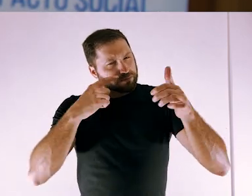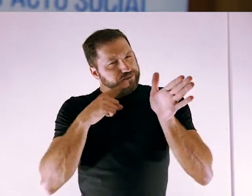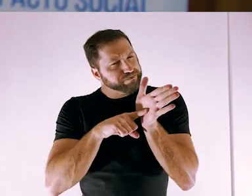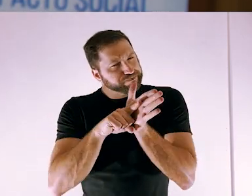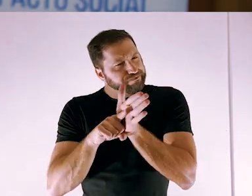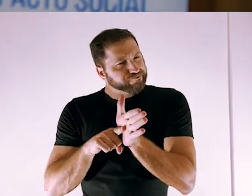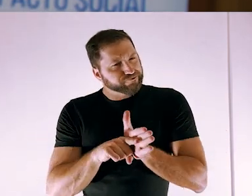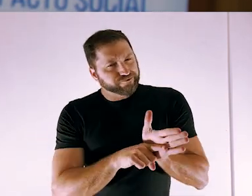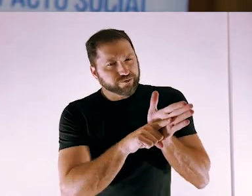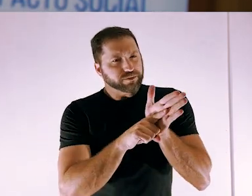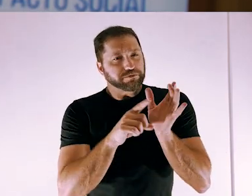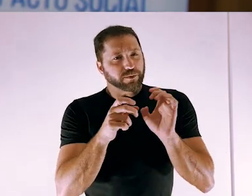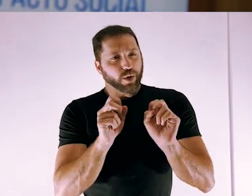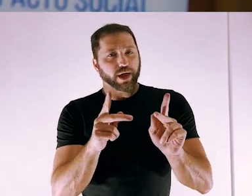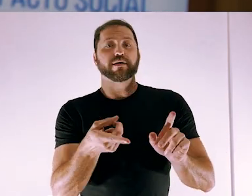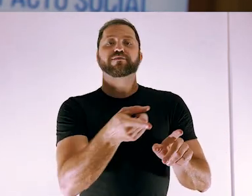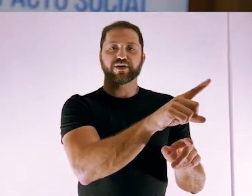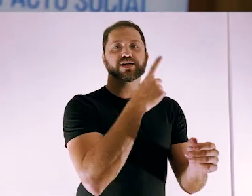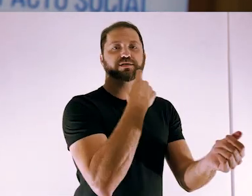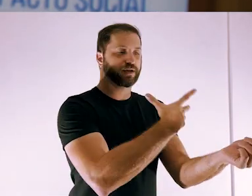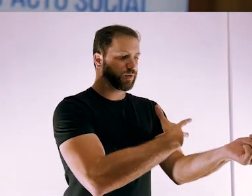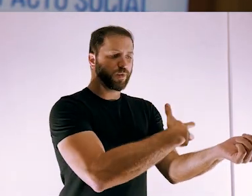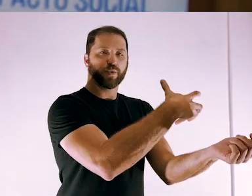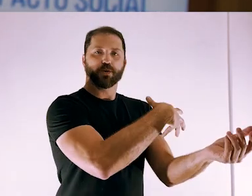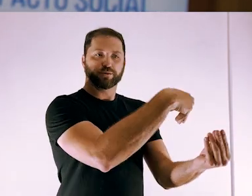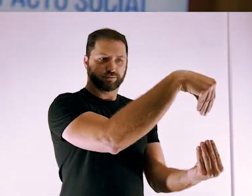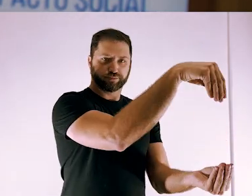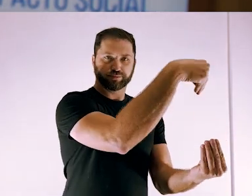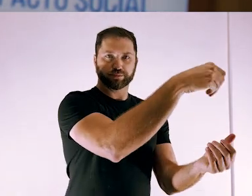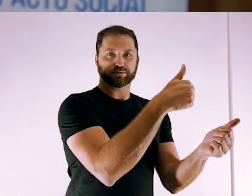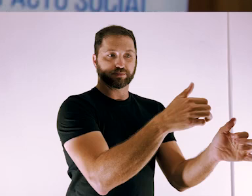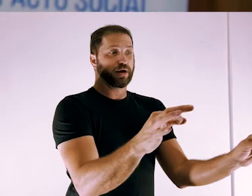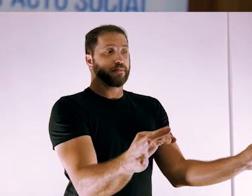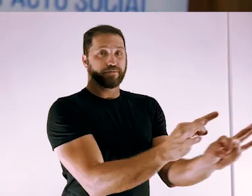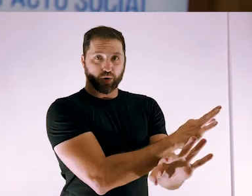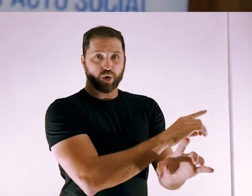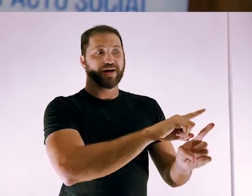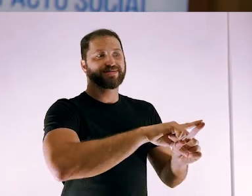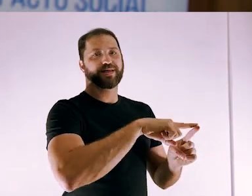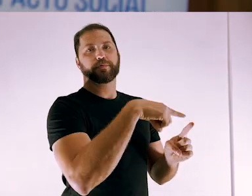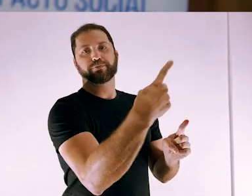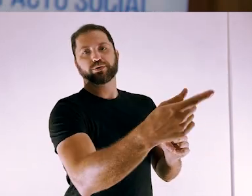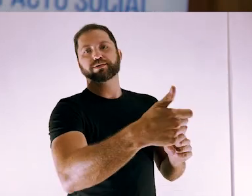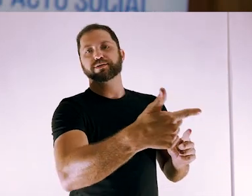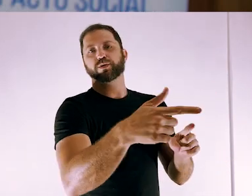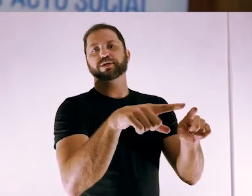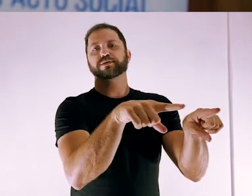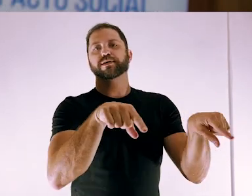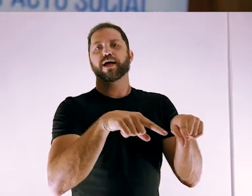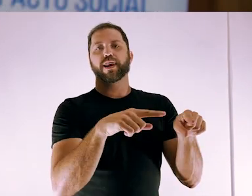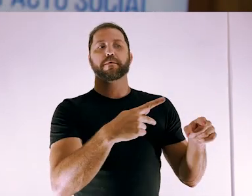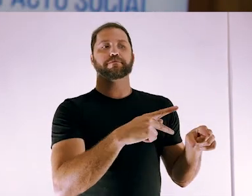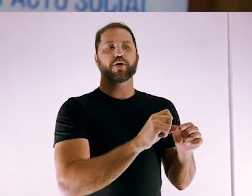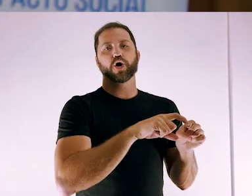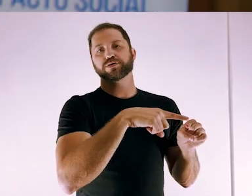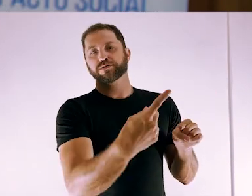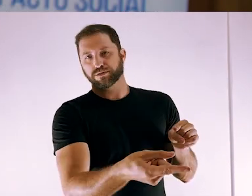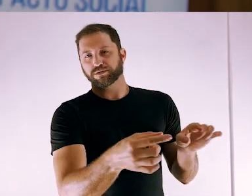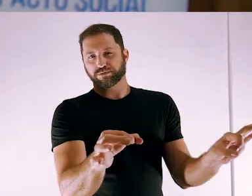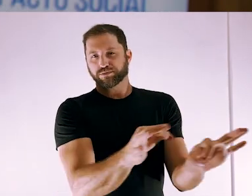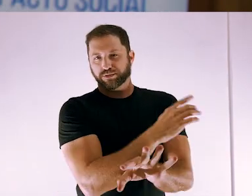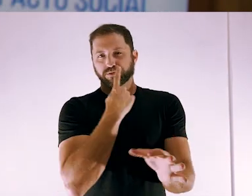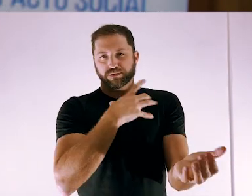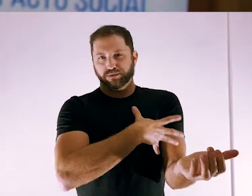triagem. Da triagem, elas são encaminhadas para a doação de sangue. Após a doação, elas vão para uma segunda sala de espera, que é